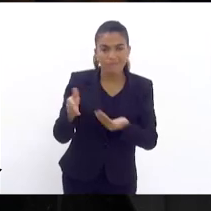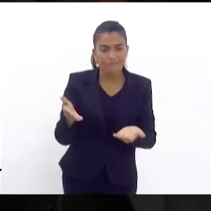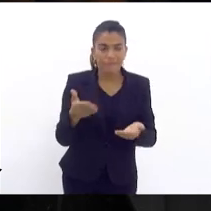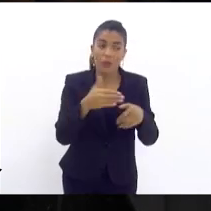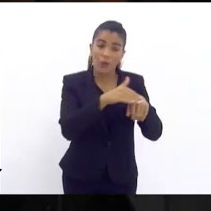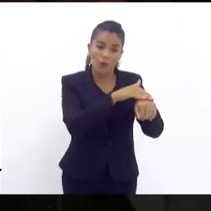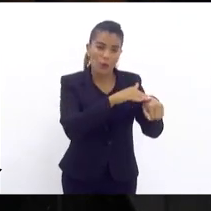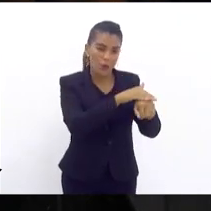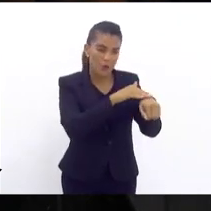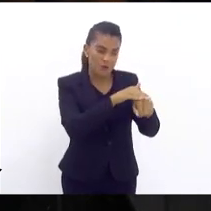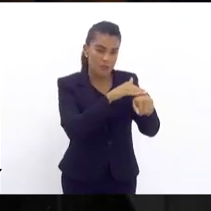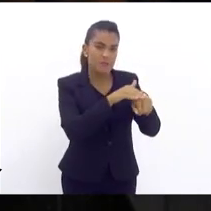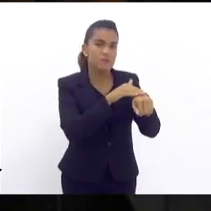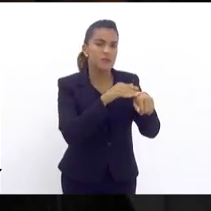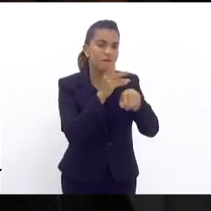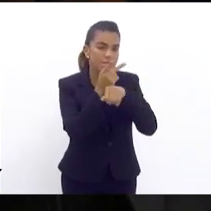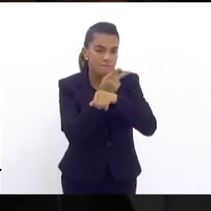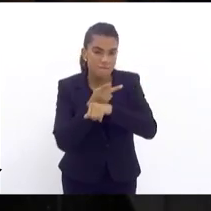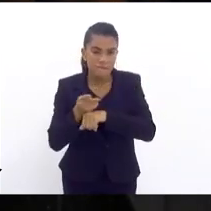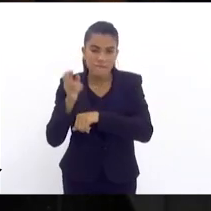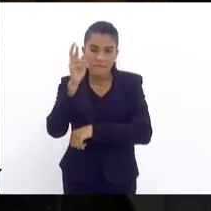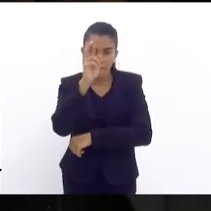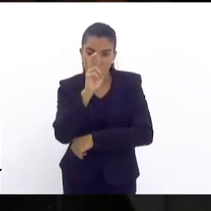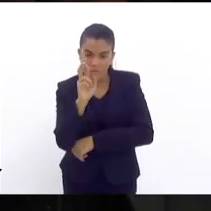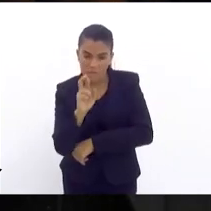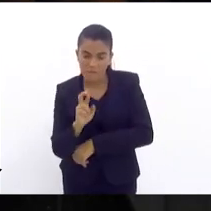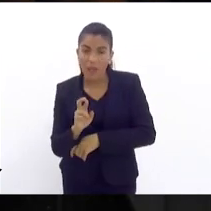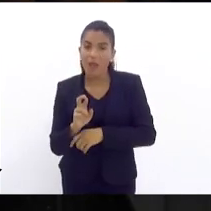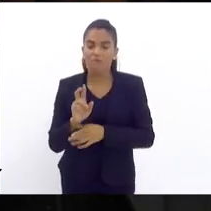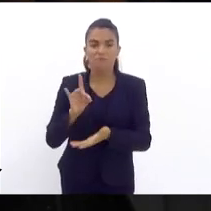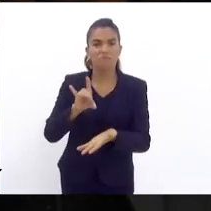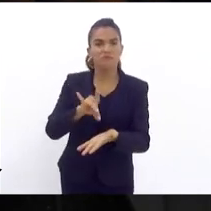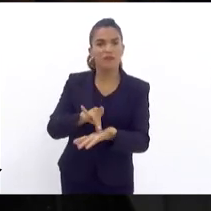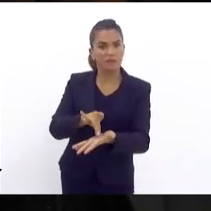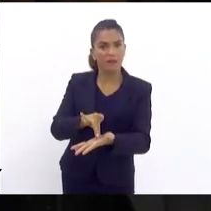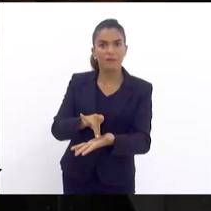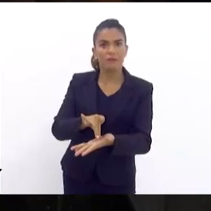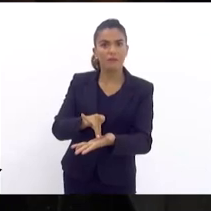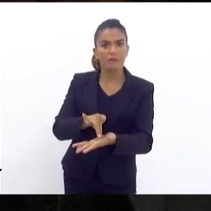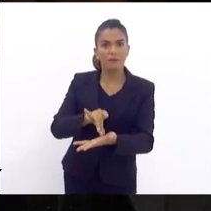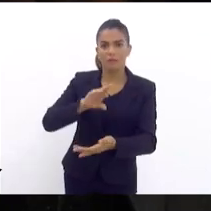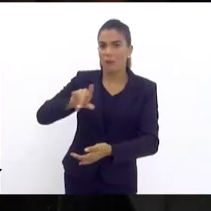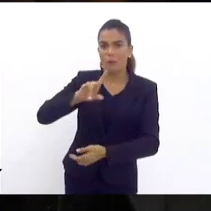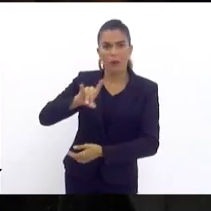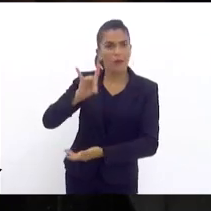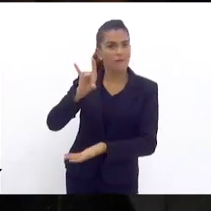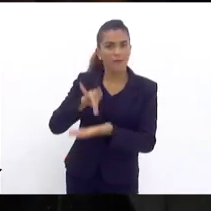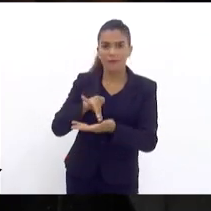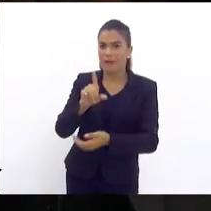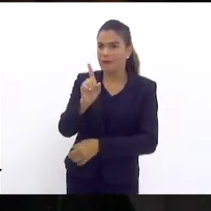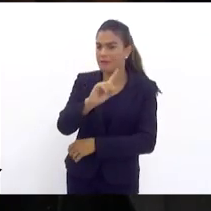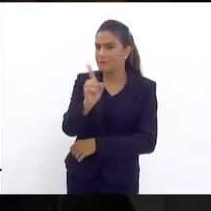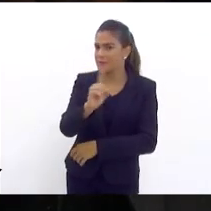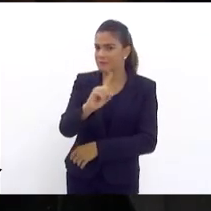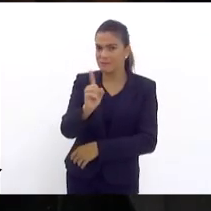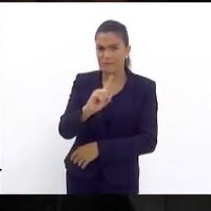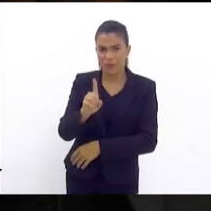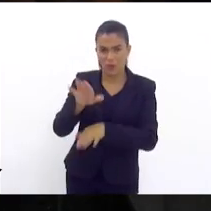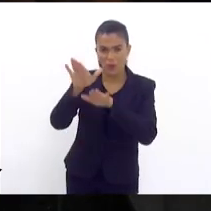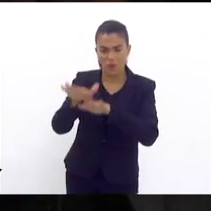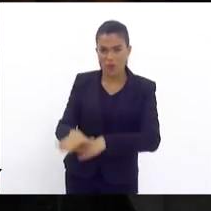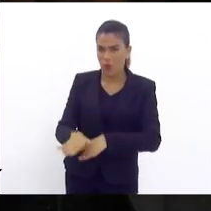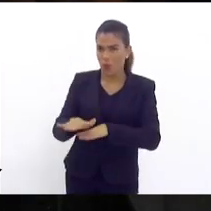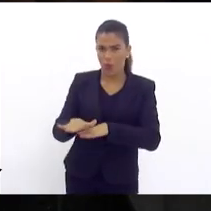e verifiquei que realmente essa hipótese não é verdadeira não ficaram